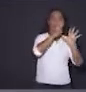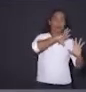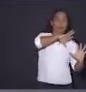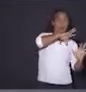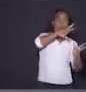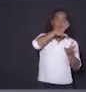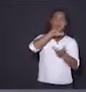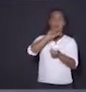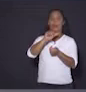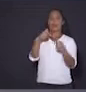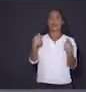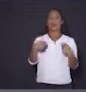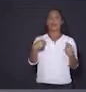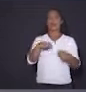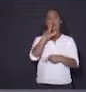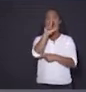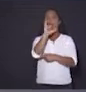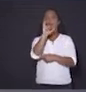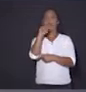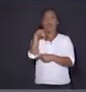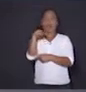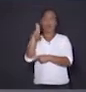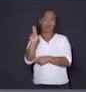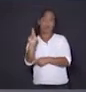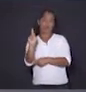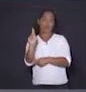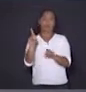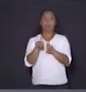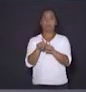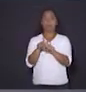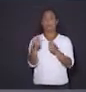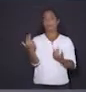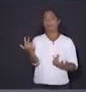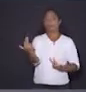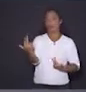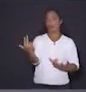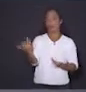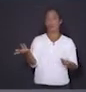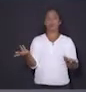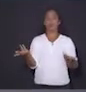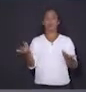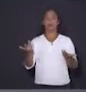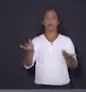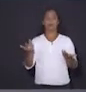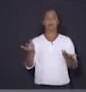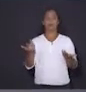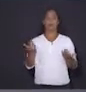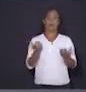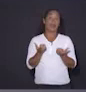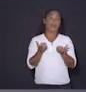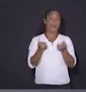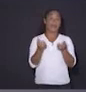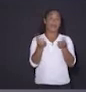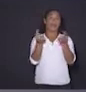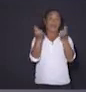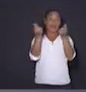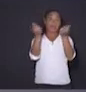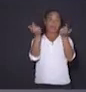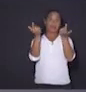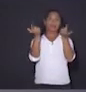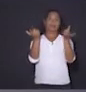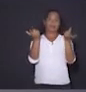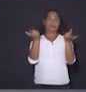precisa ter um link de internet com outras grandes operadoras o que tem relação com o alto preço desses links que essas operadoras